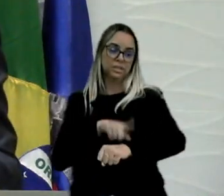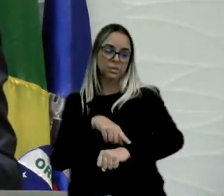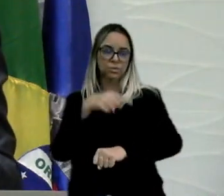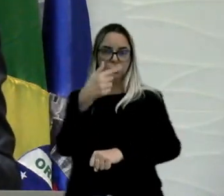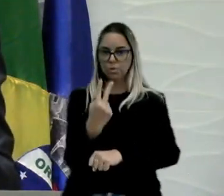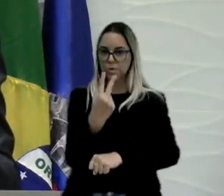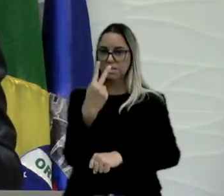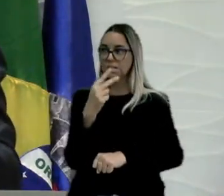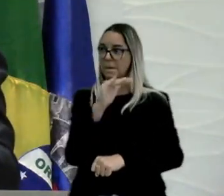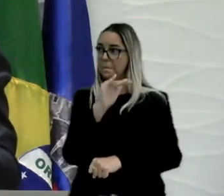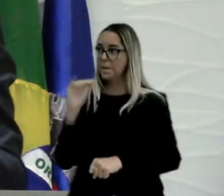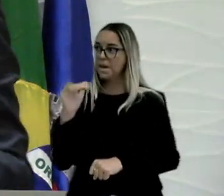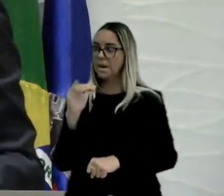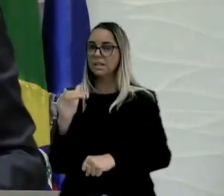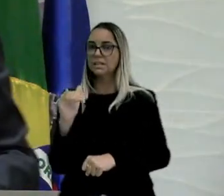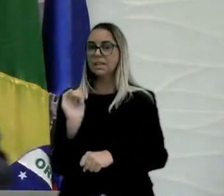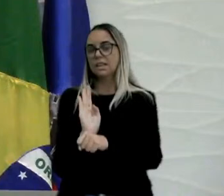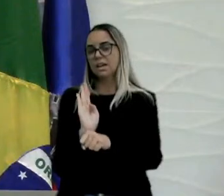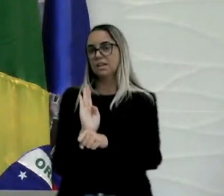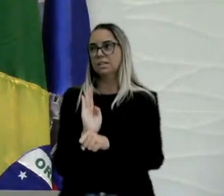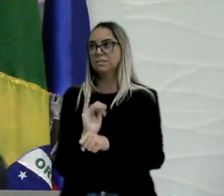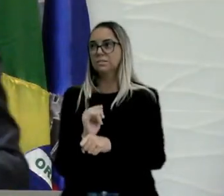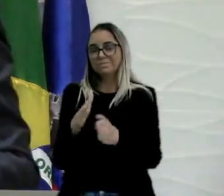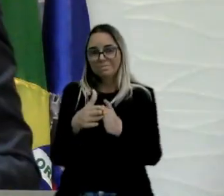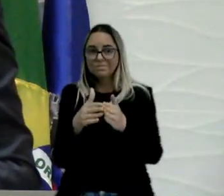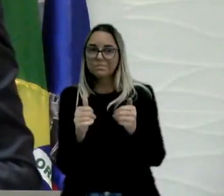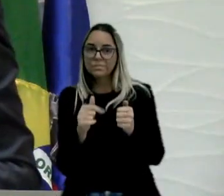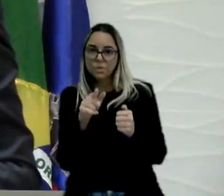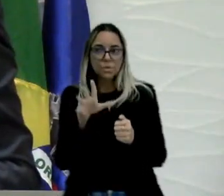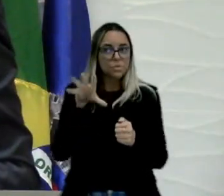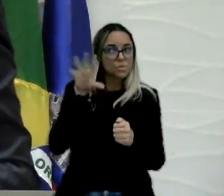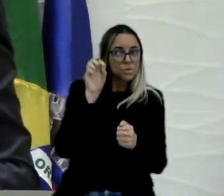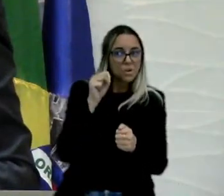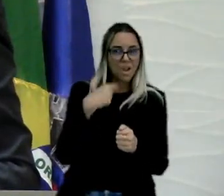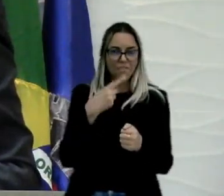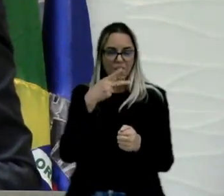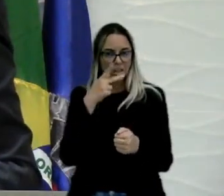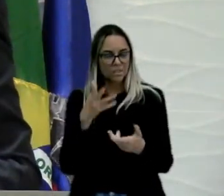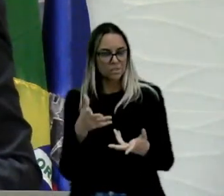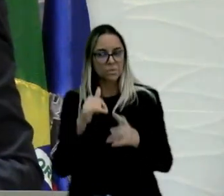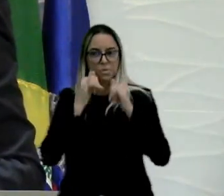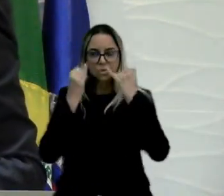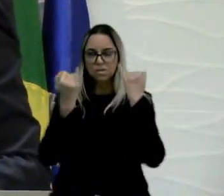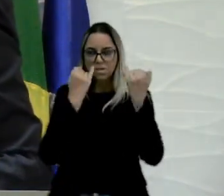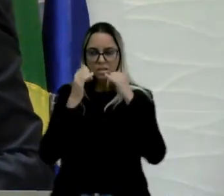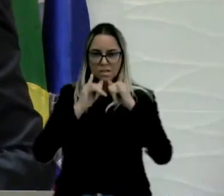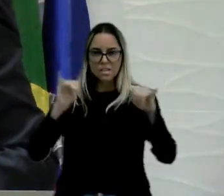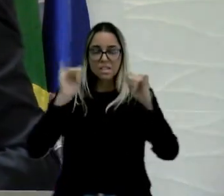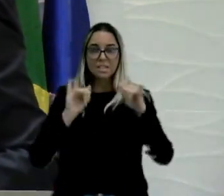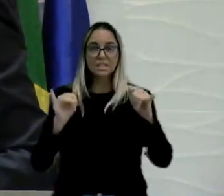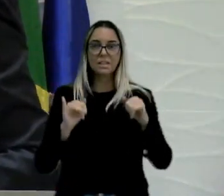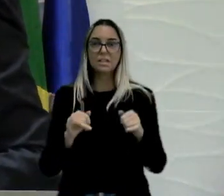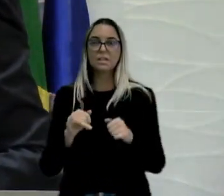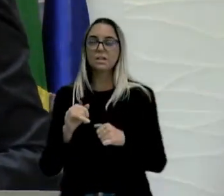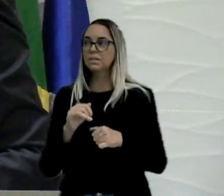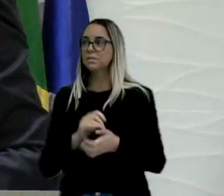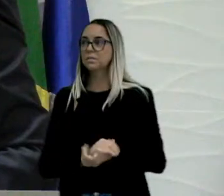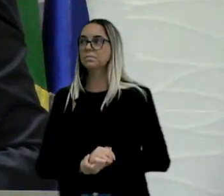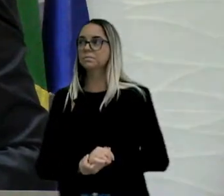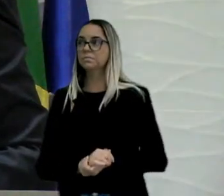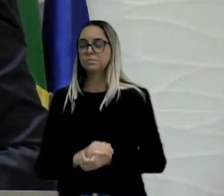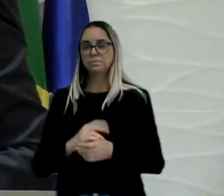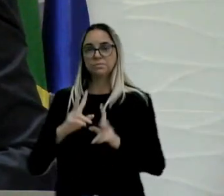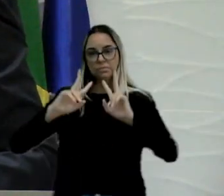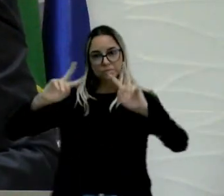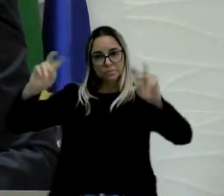essa reunião não tá no requerimento o senhor escutou que eu disse que vou dar uma notícia de utilidade pública presta atenção na